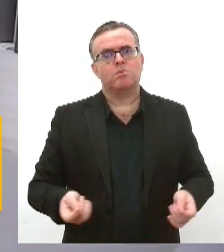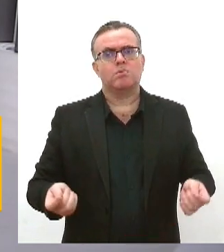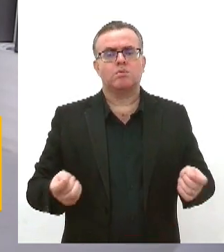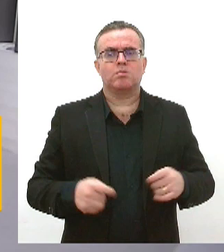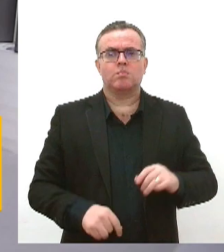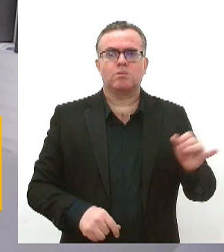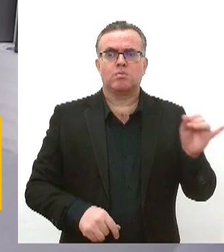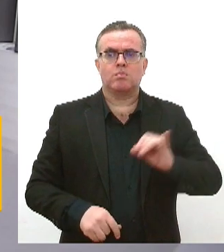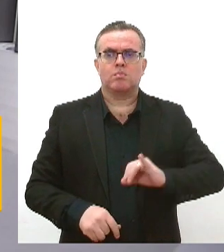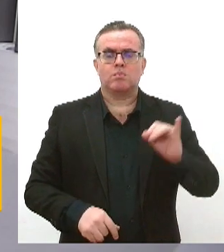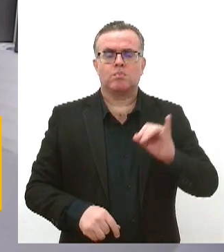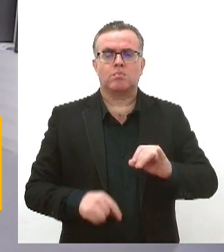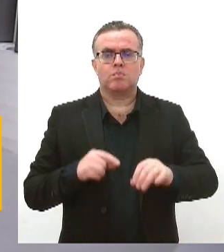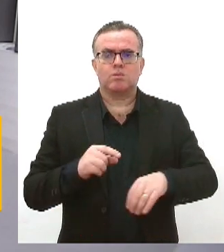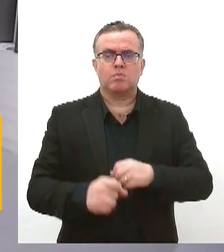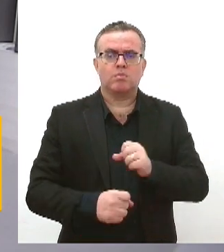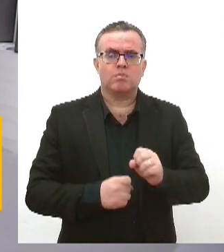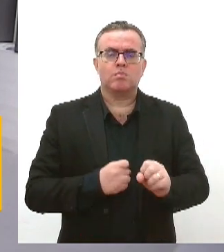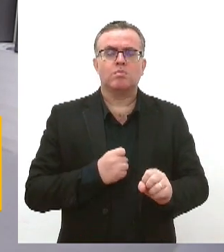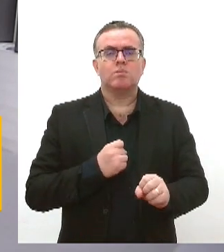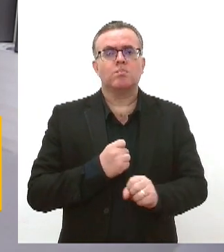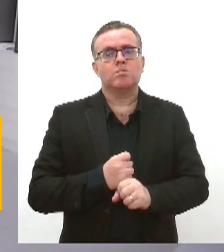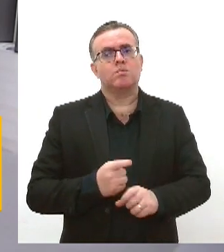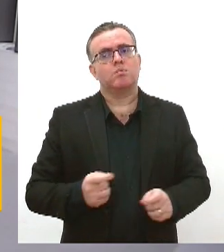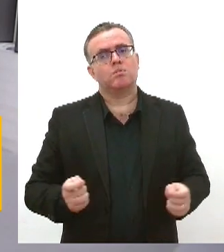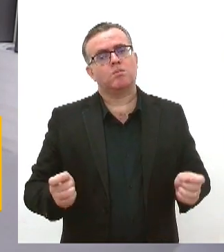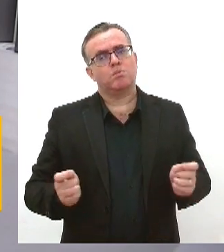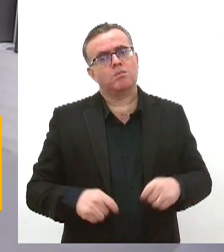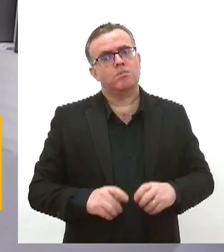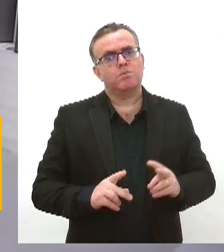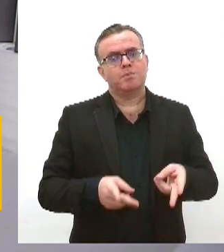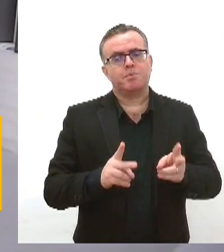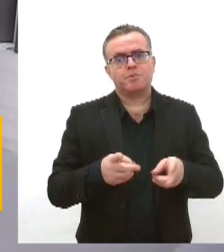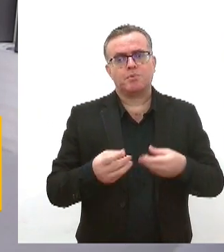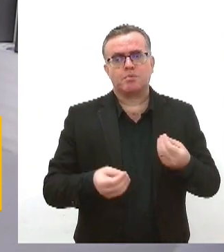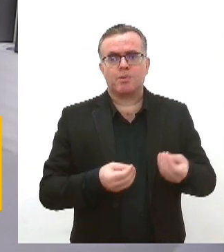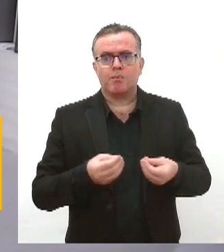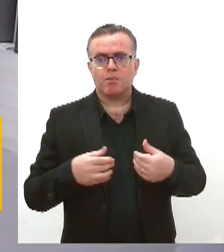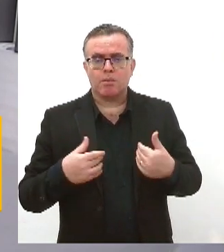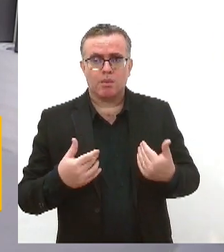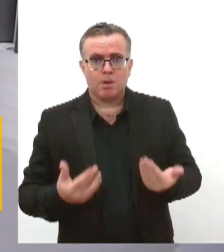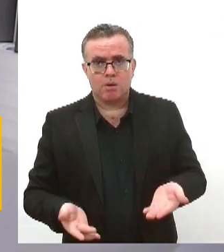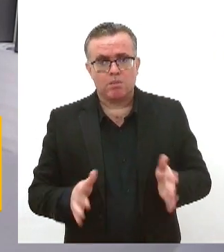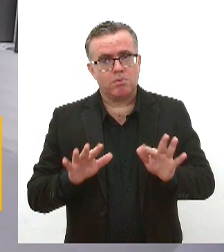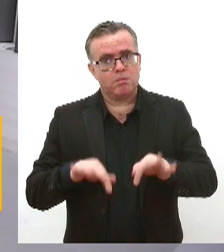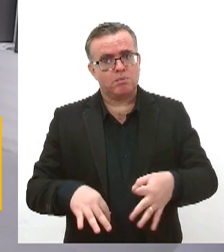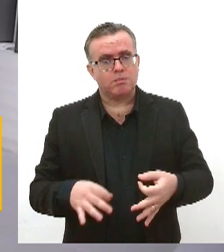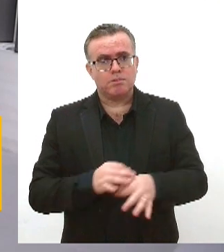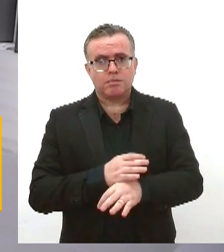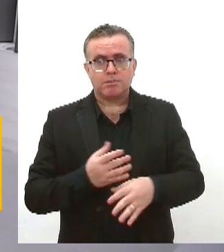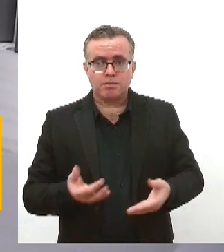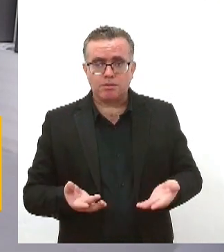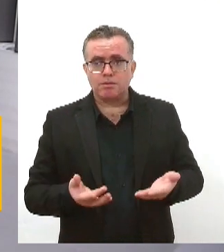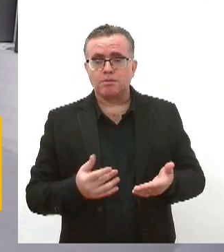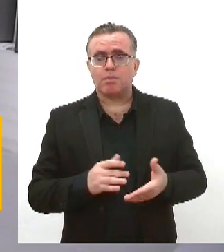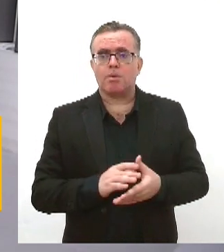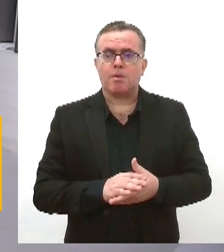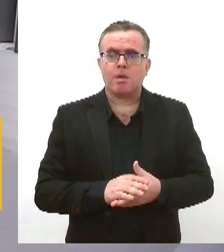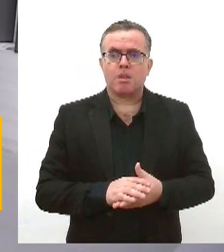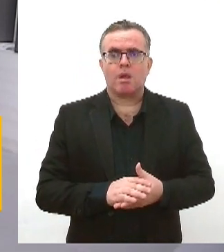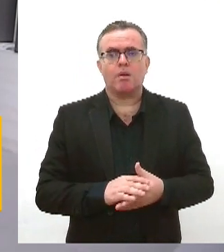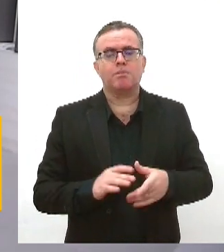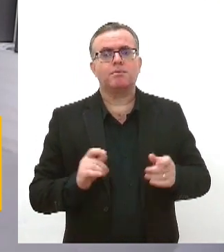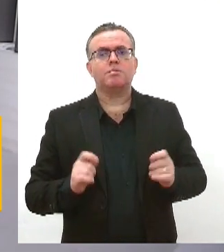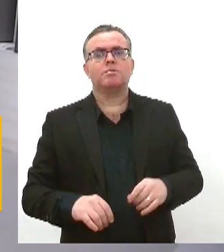neste ano, nessa gestão que se iniciou. Afinal de contas, são 12 comissões e temos as 6 representantes